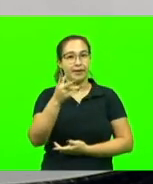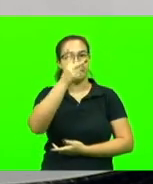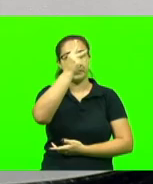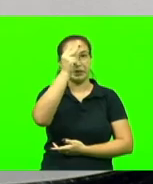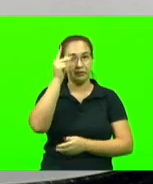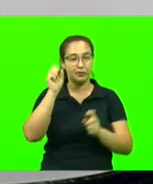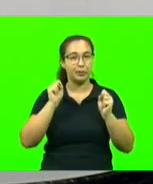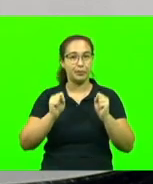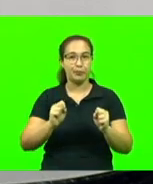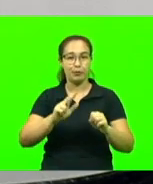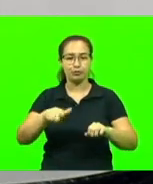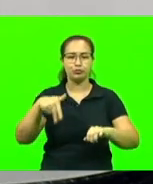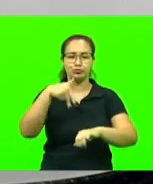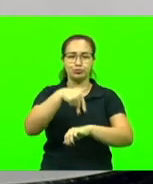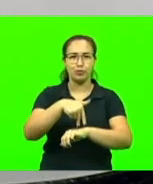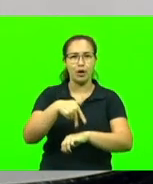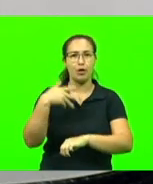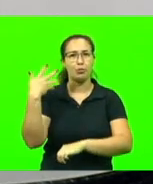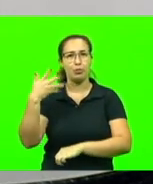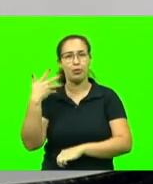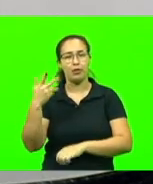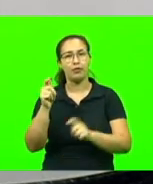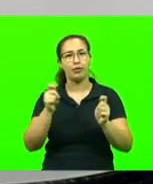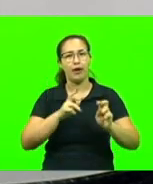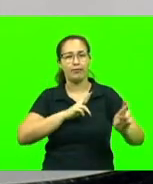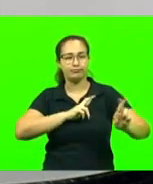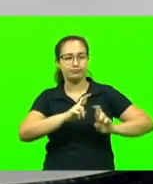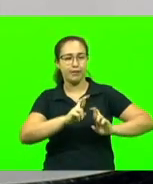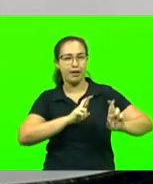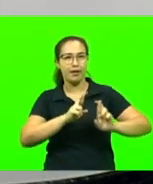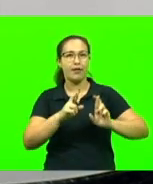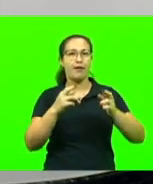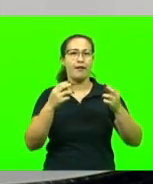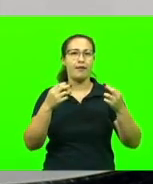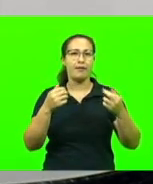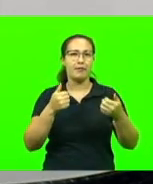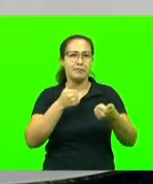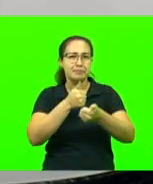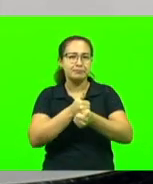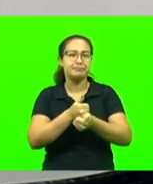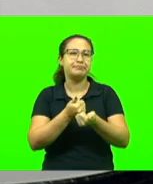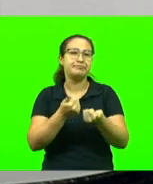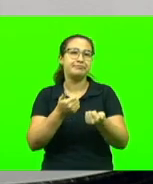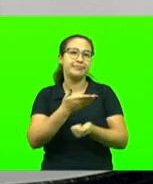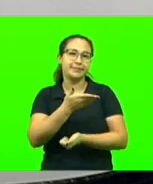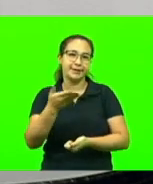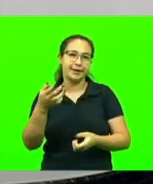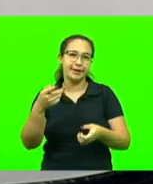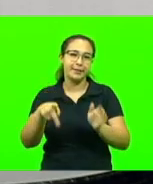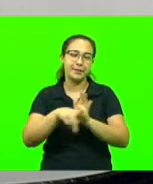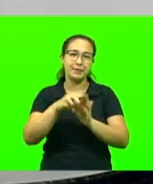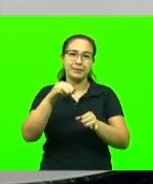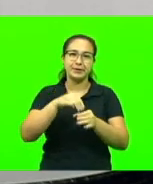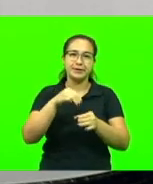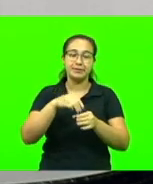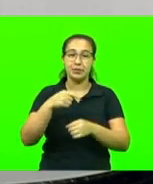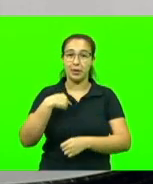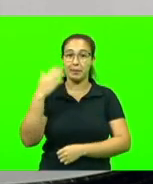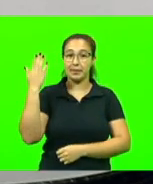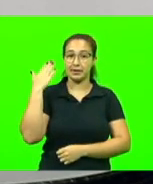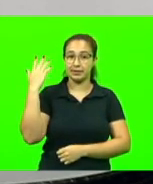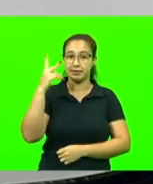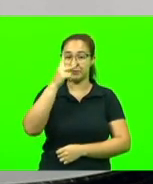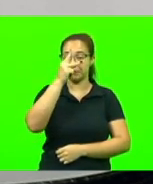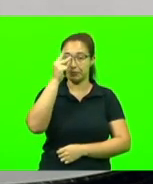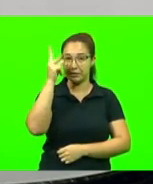tem permitido que nós tenhamos uma relação muito mais próxima com os agentes municipais. Eu, como ex-prefeita, naturalmente